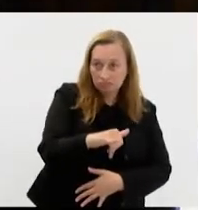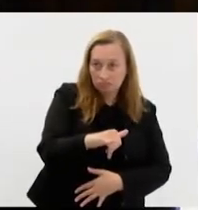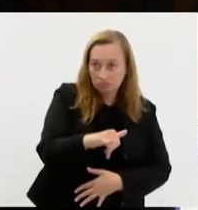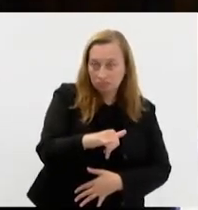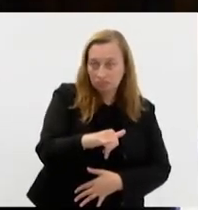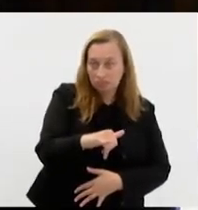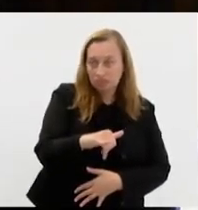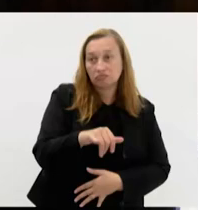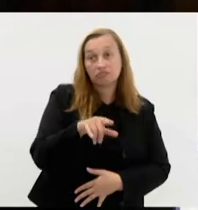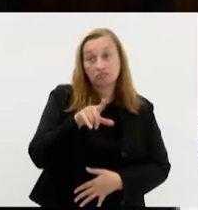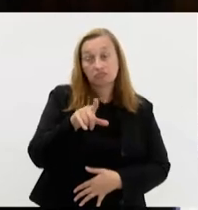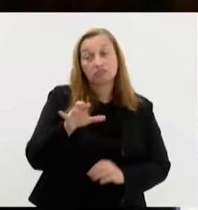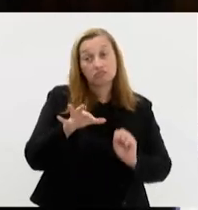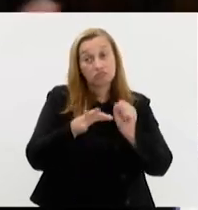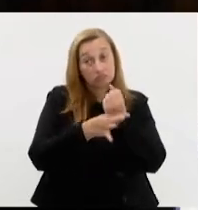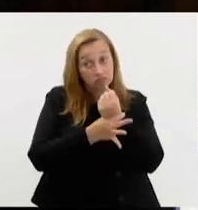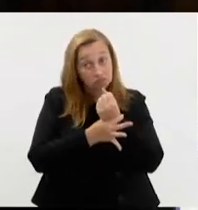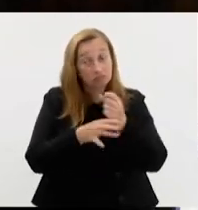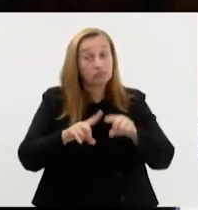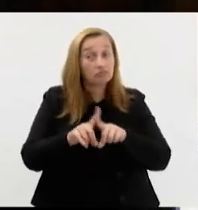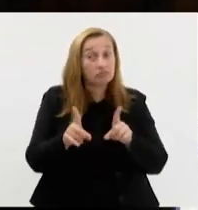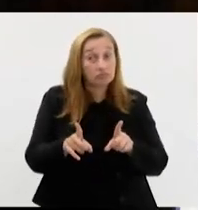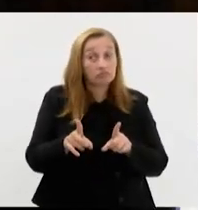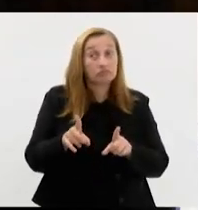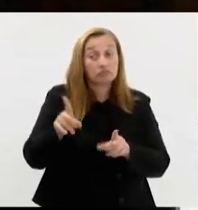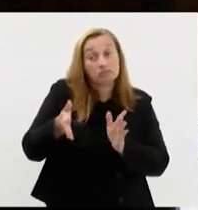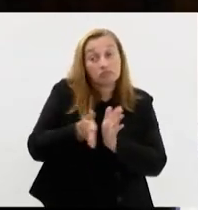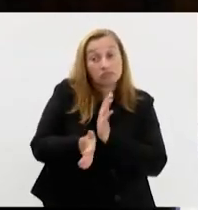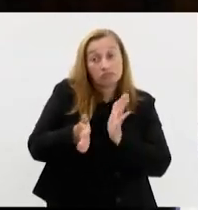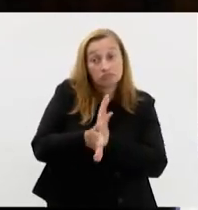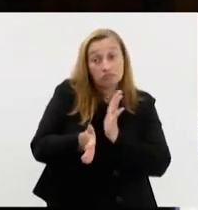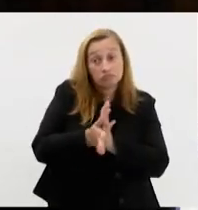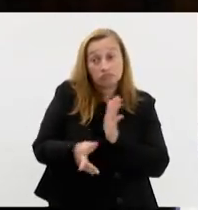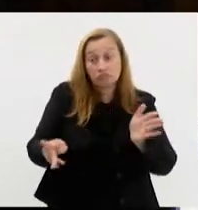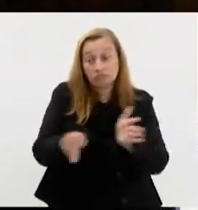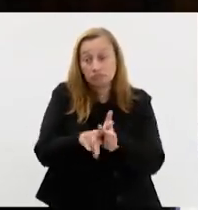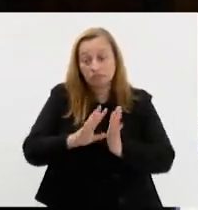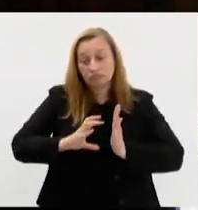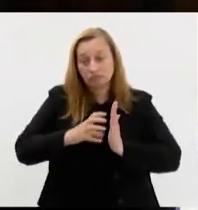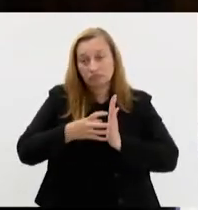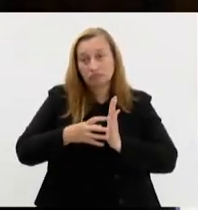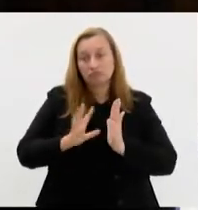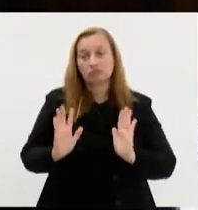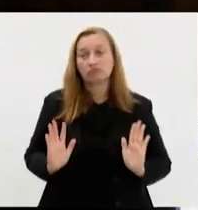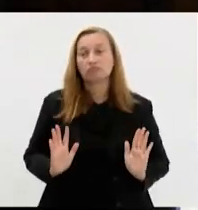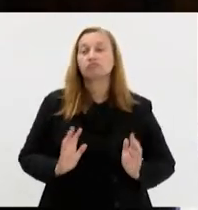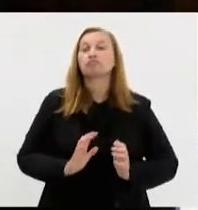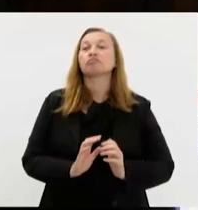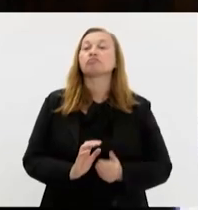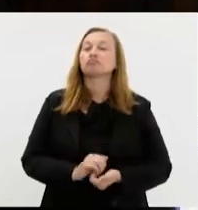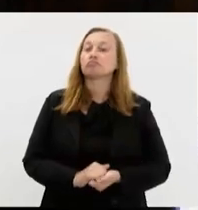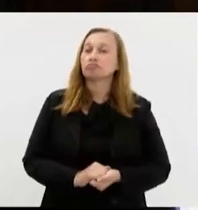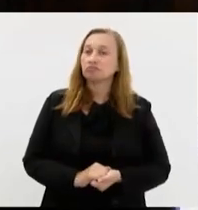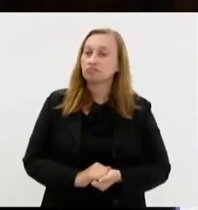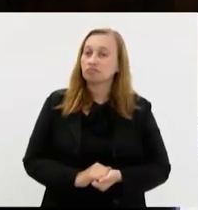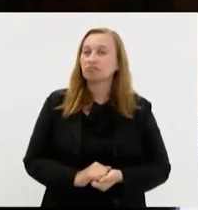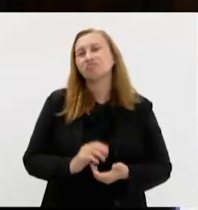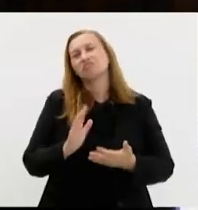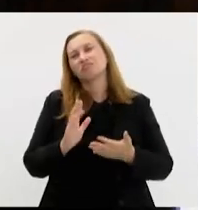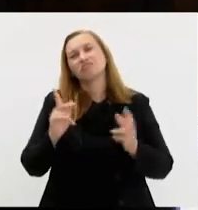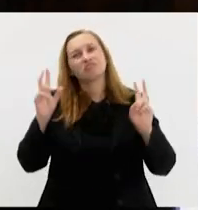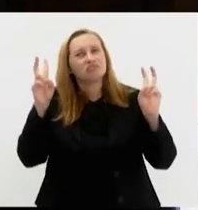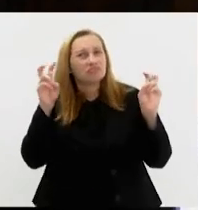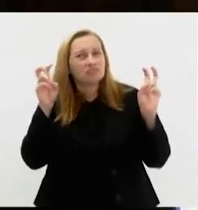questão de segurança mas essa despesa se for um ato de campanha por e simples precisa ser reembolsada tem casos